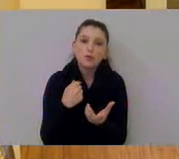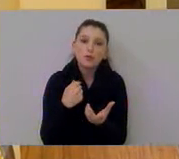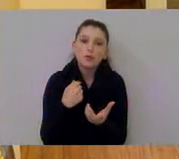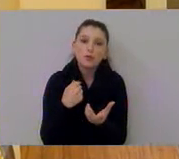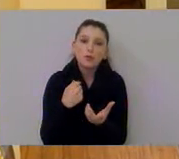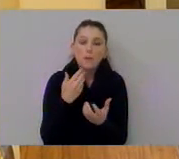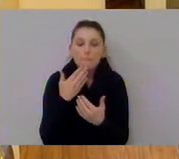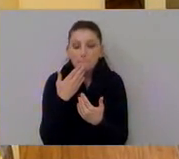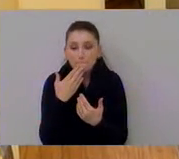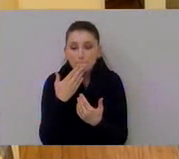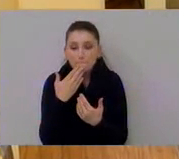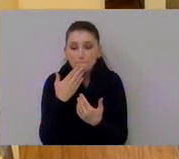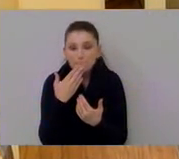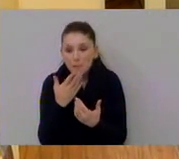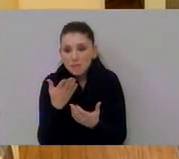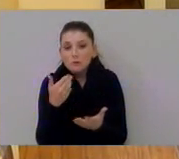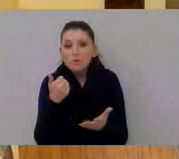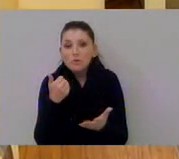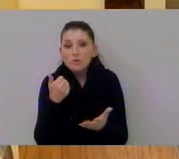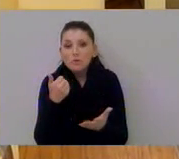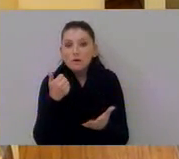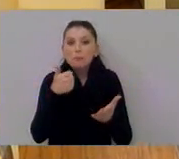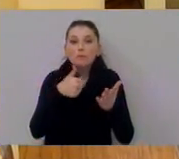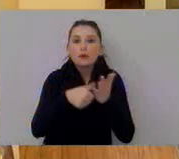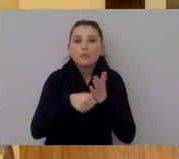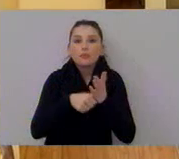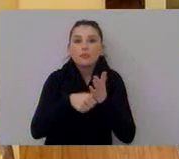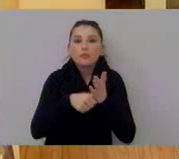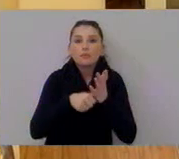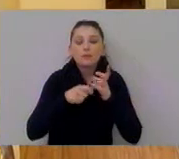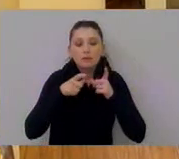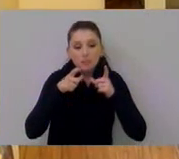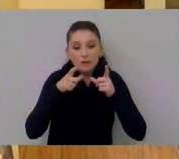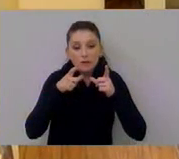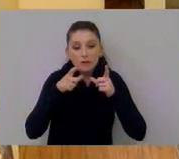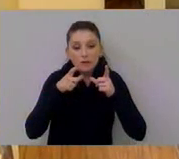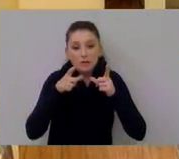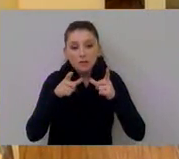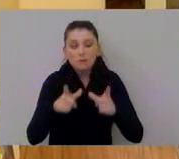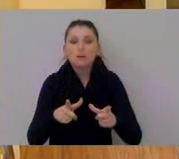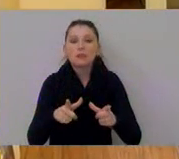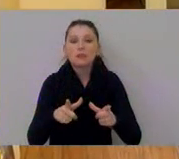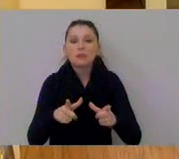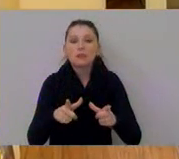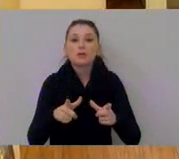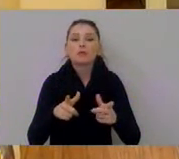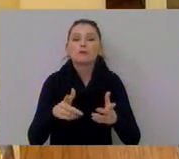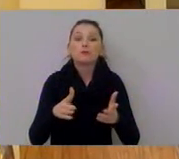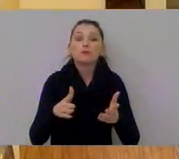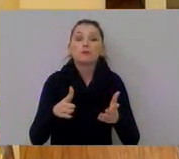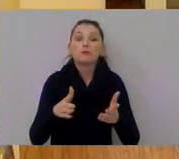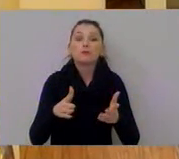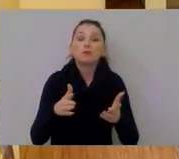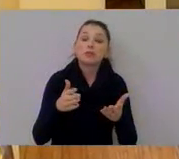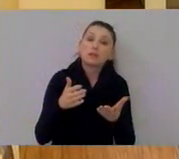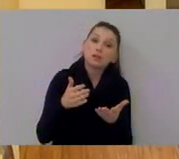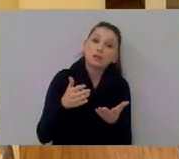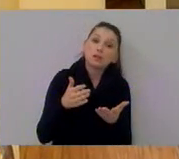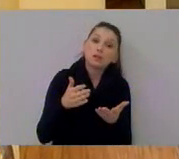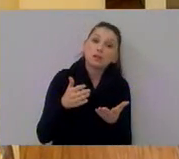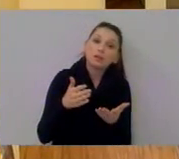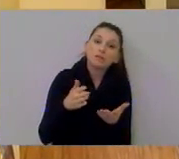requerimento, né, mas também faço essa reflexão na tribuna de que deem